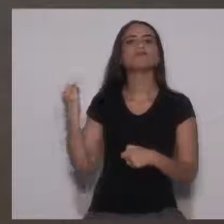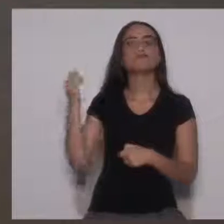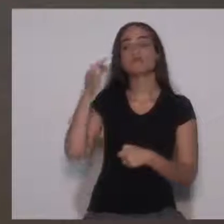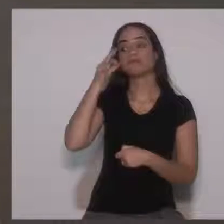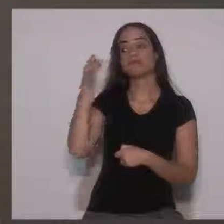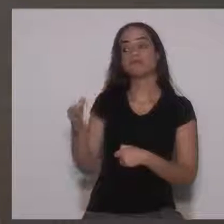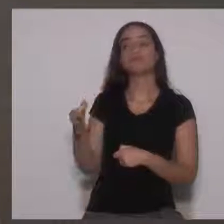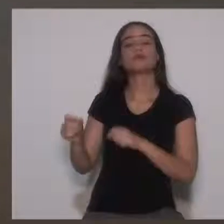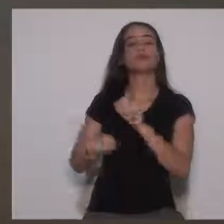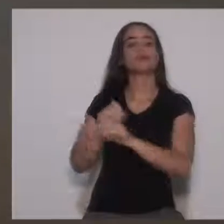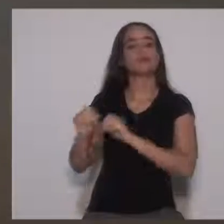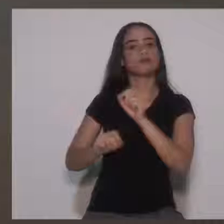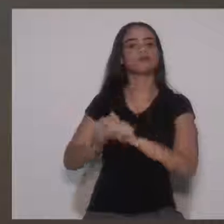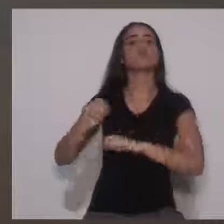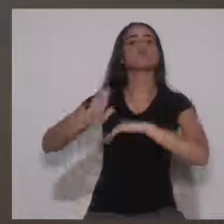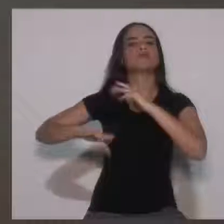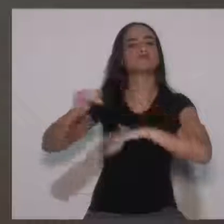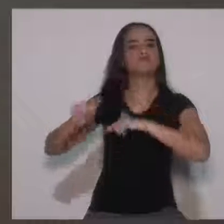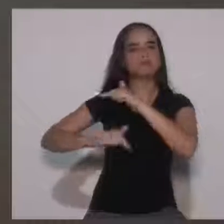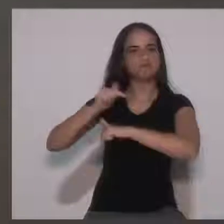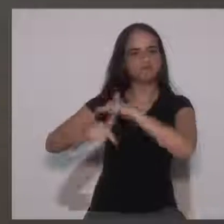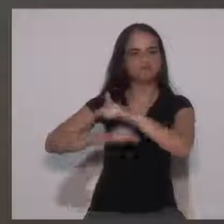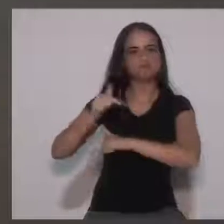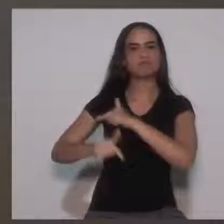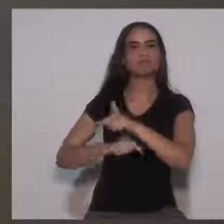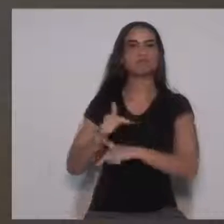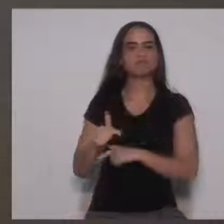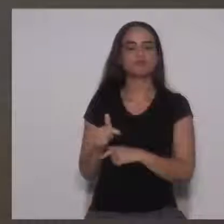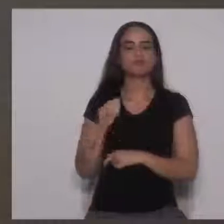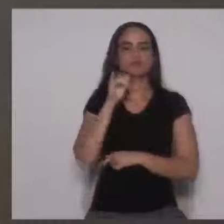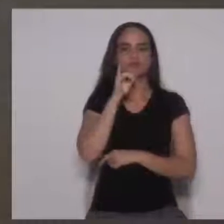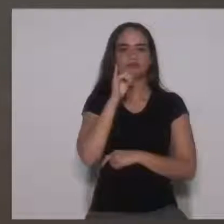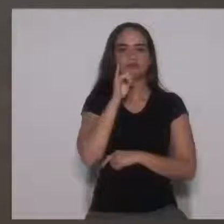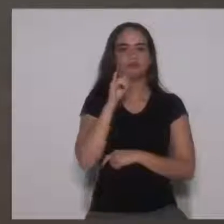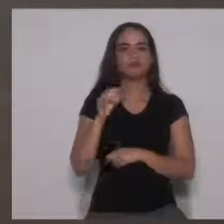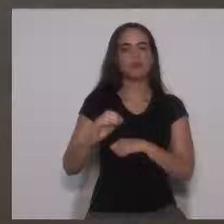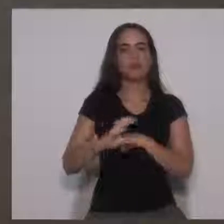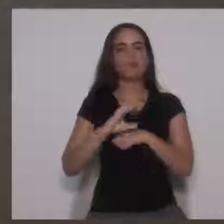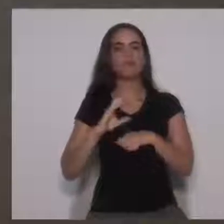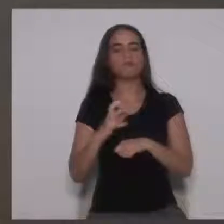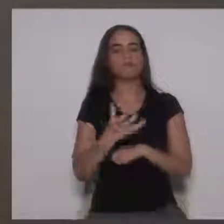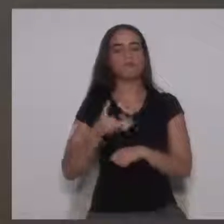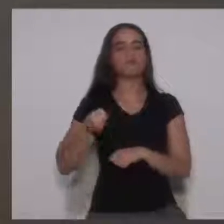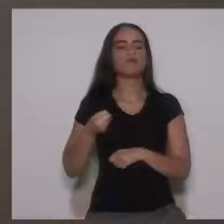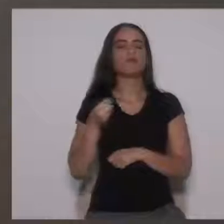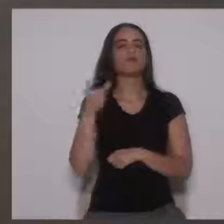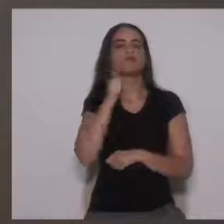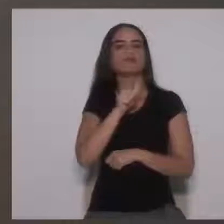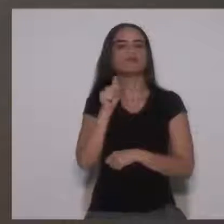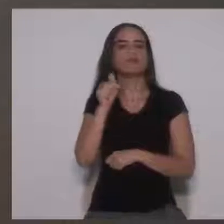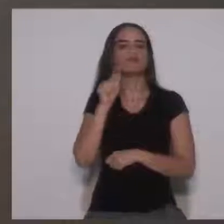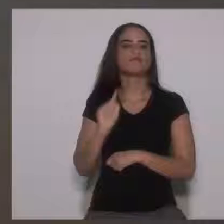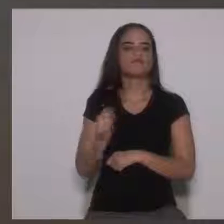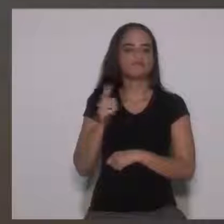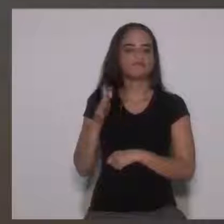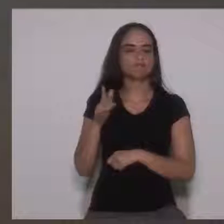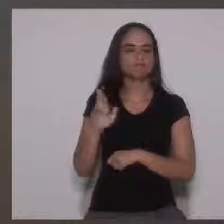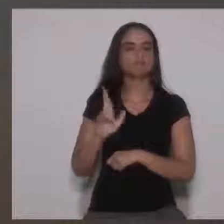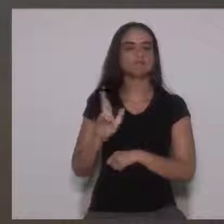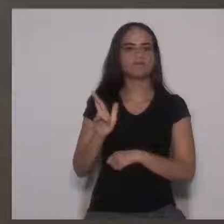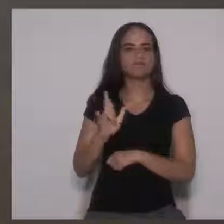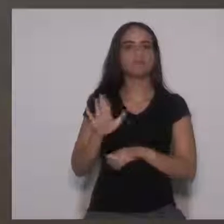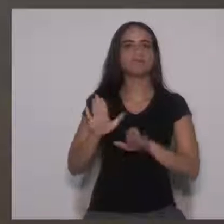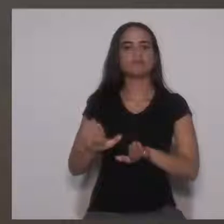ver o resultado bonito. Pô, conseguiu 7 mil para cá, mas como é que conseguiu isso, né? Eu estou no Conselho Consultivo